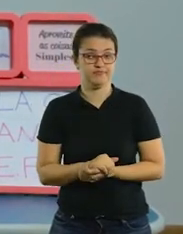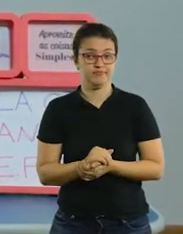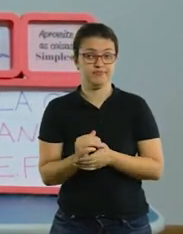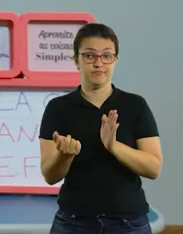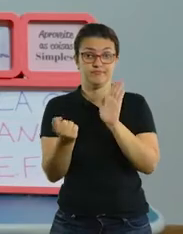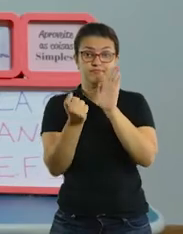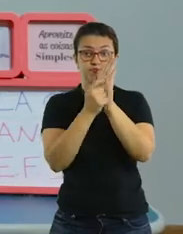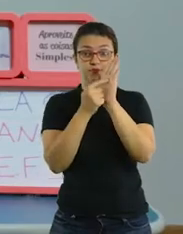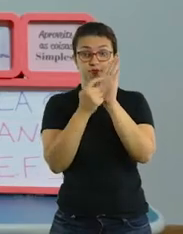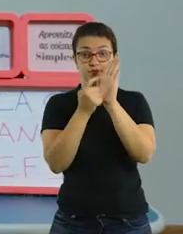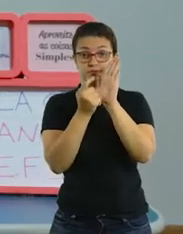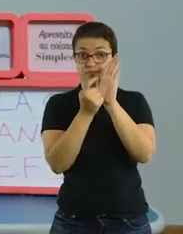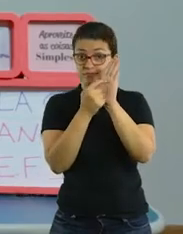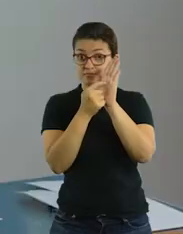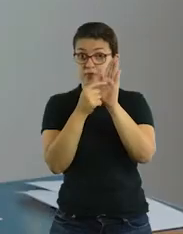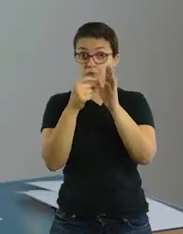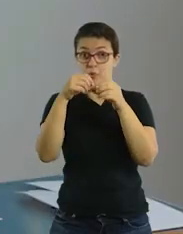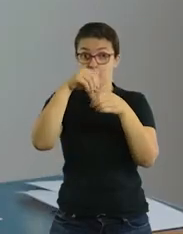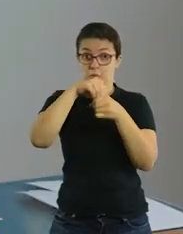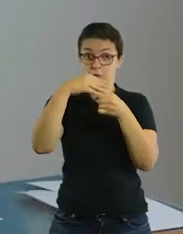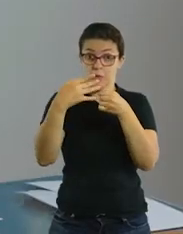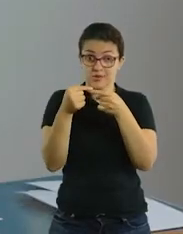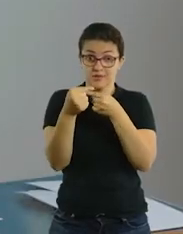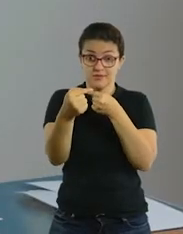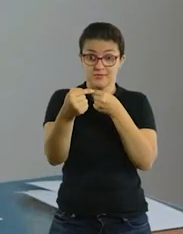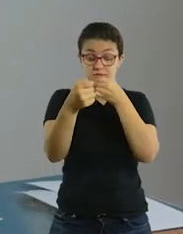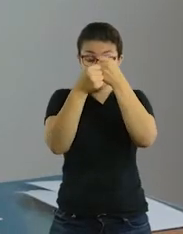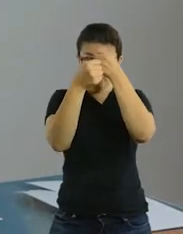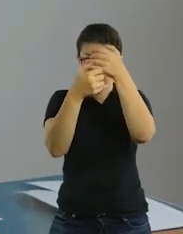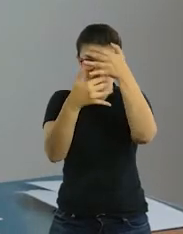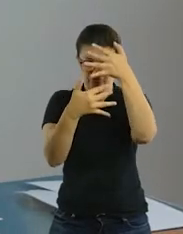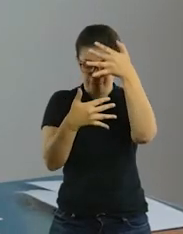Nele, vocês vão ter acesso a todo o conteúdo da rotina semanal.